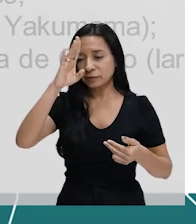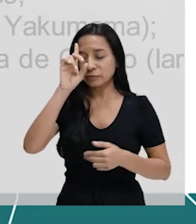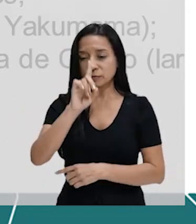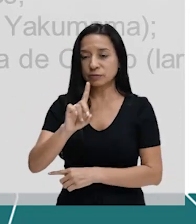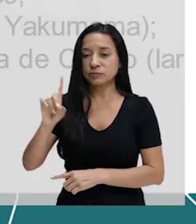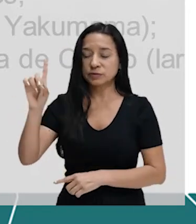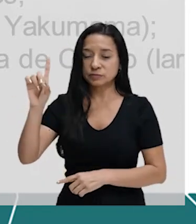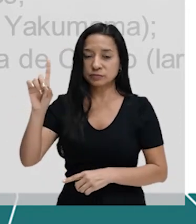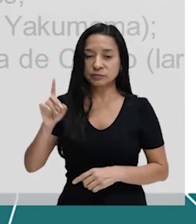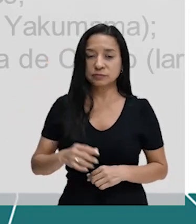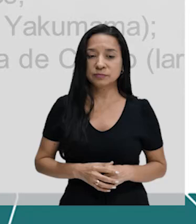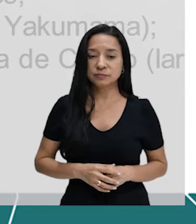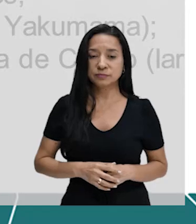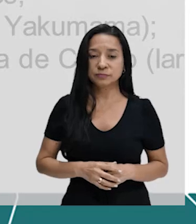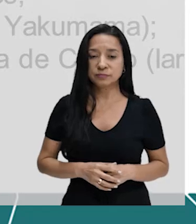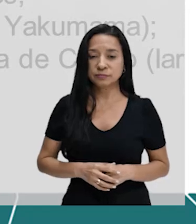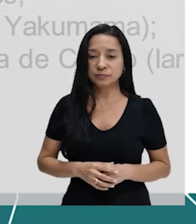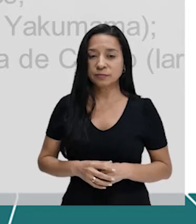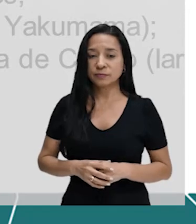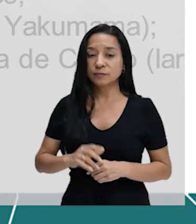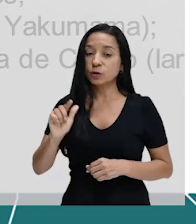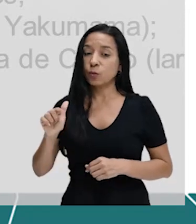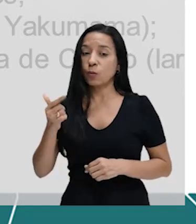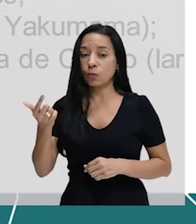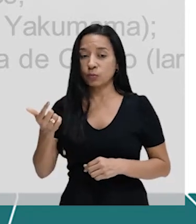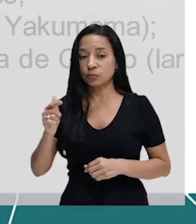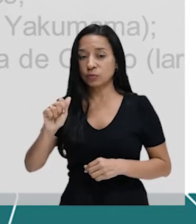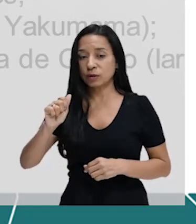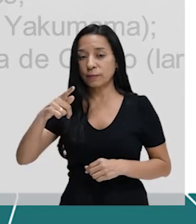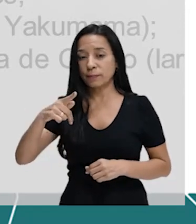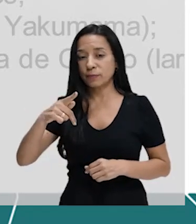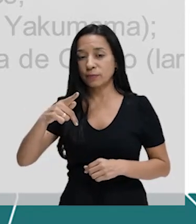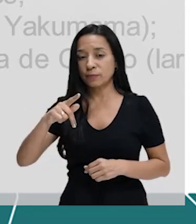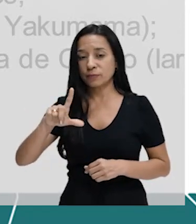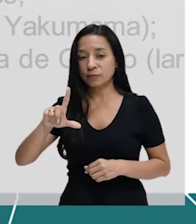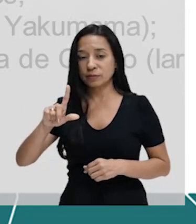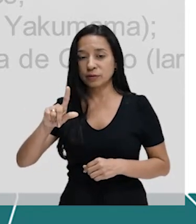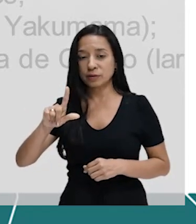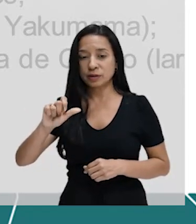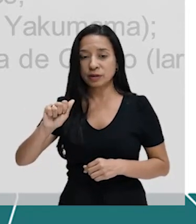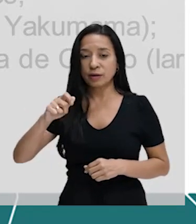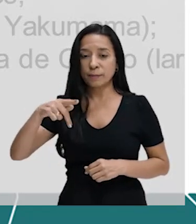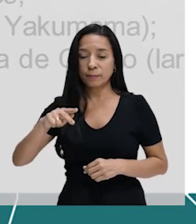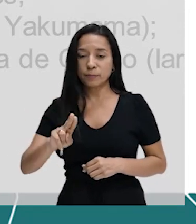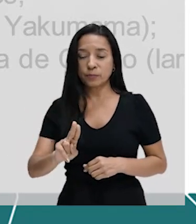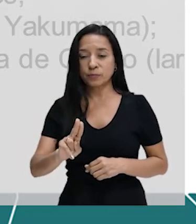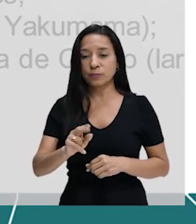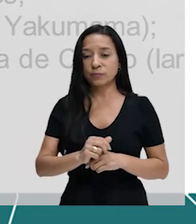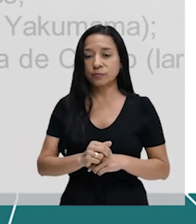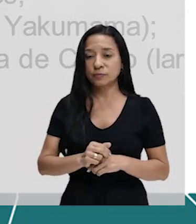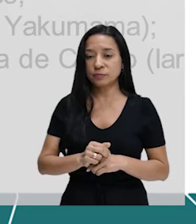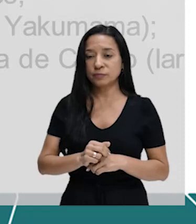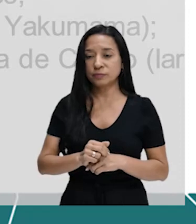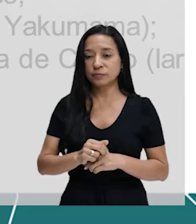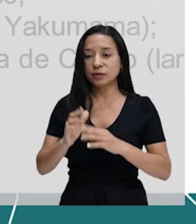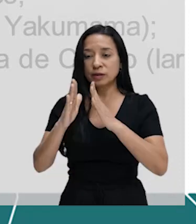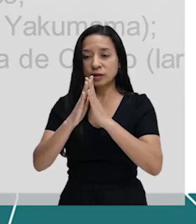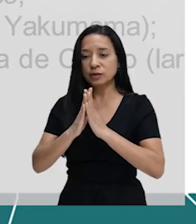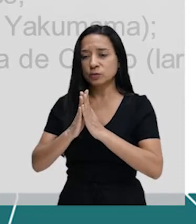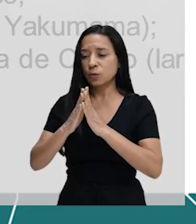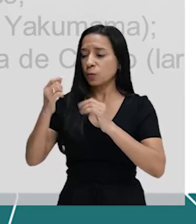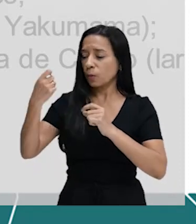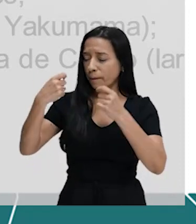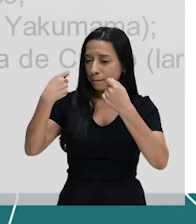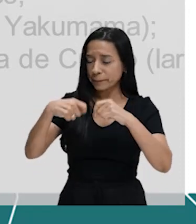deuses, né? Apulhapu, que é o deus da chuva, e que orou para quando eles precisassem da